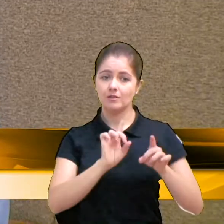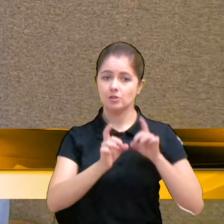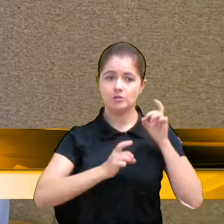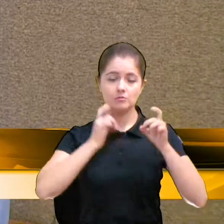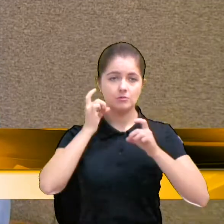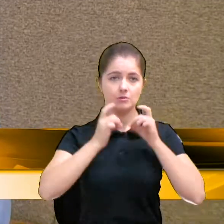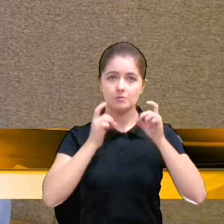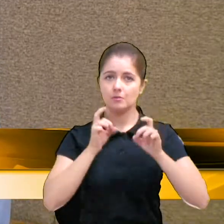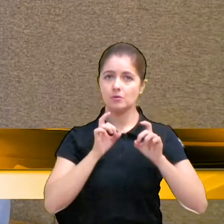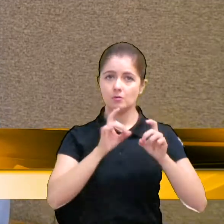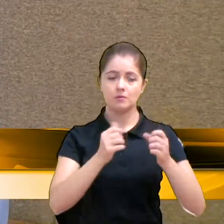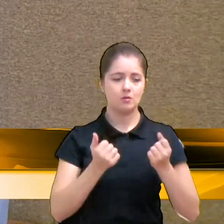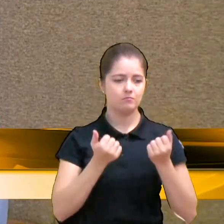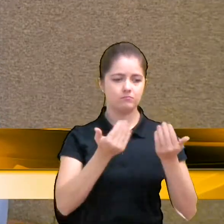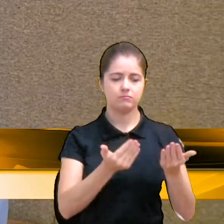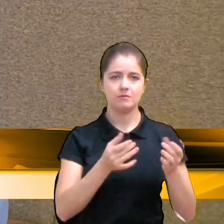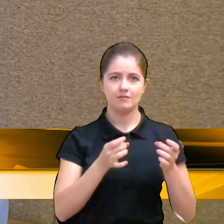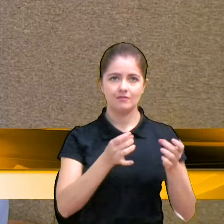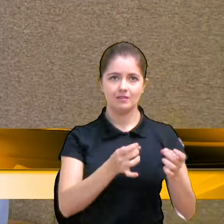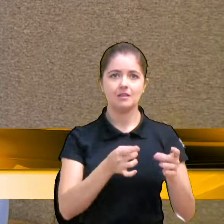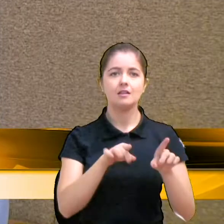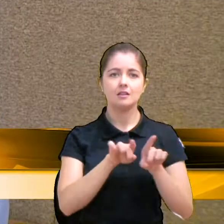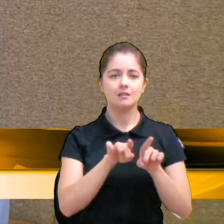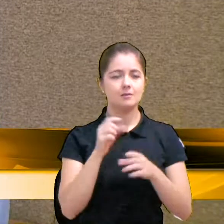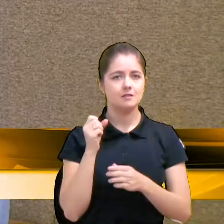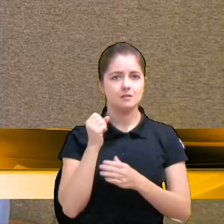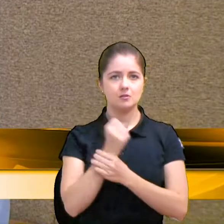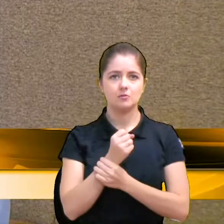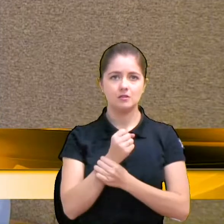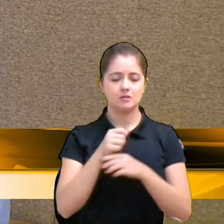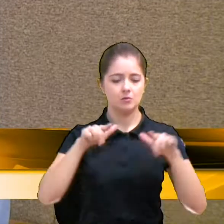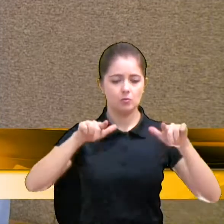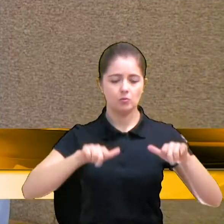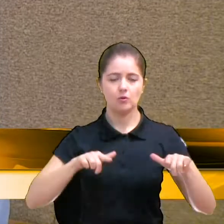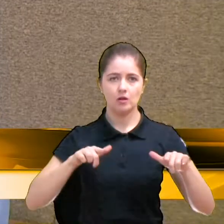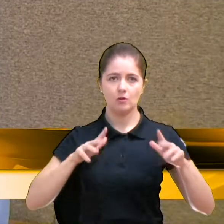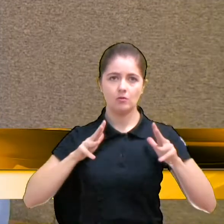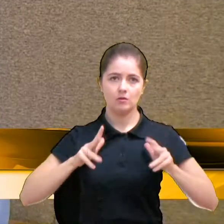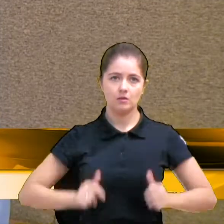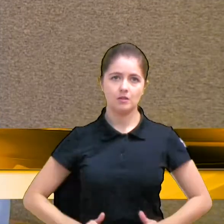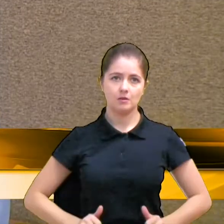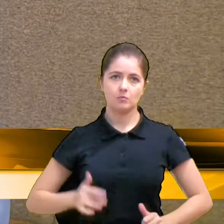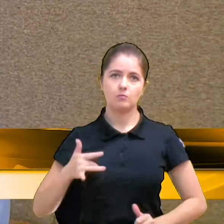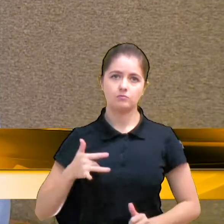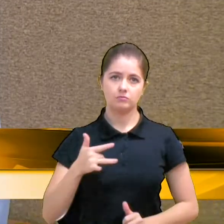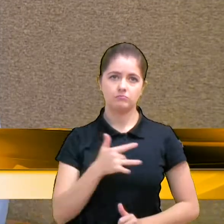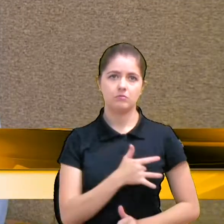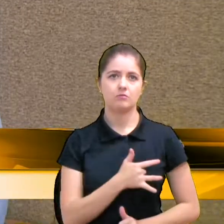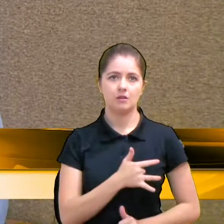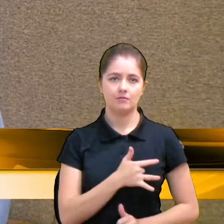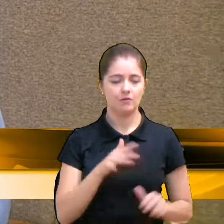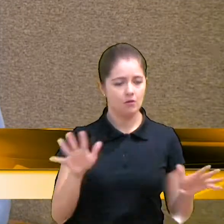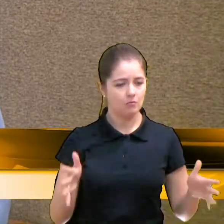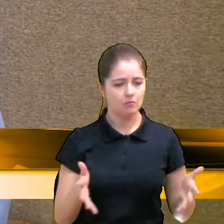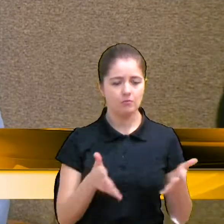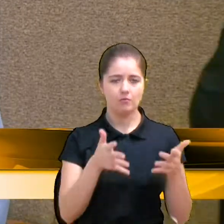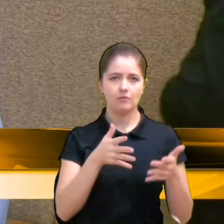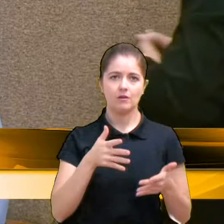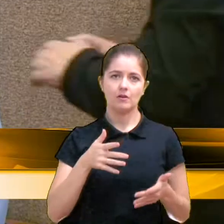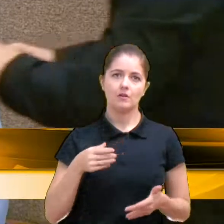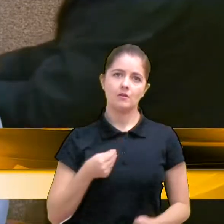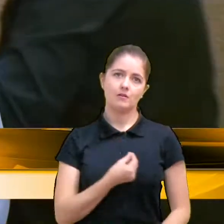mas também em garantir um ambiente saudável e limpo, manter a limpeza e organização e proporcionar uma vida saudável para